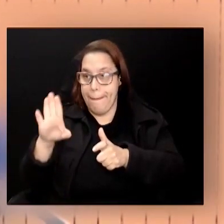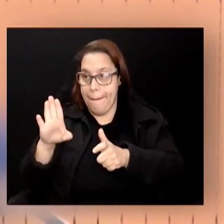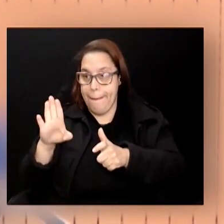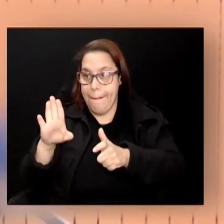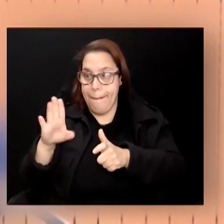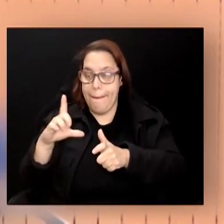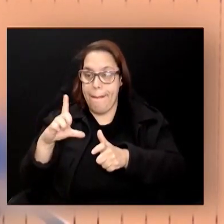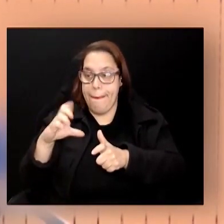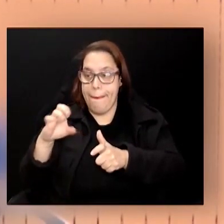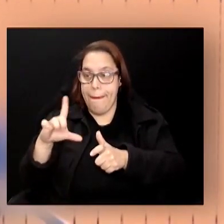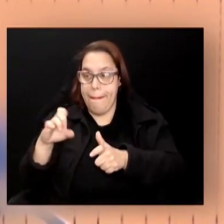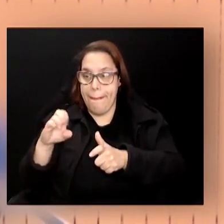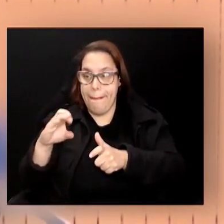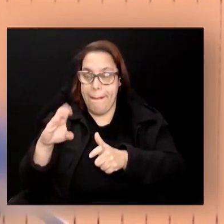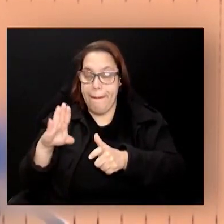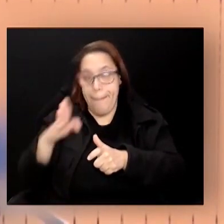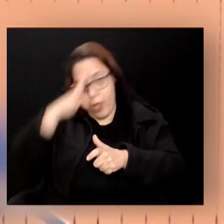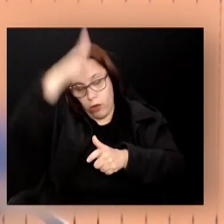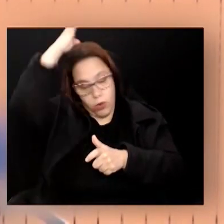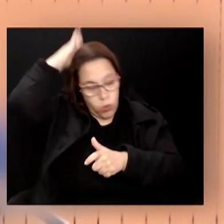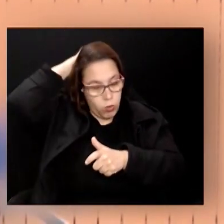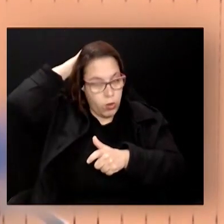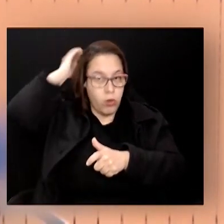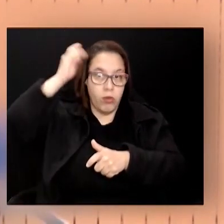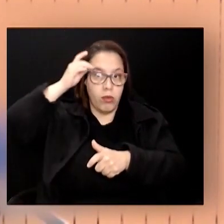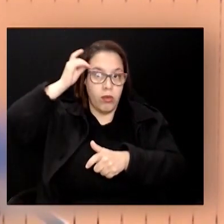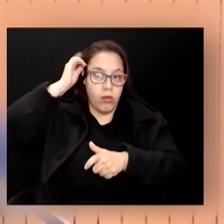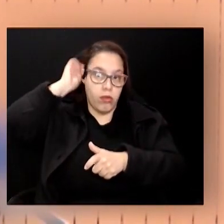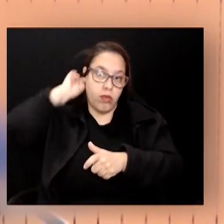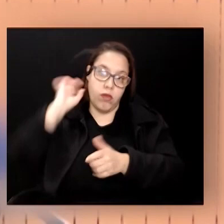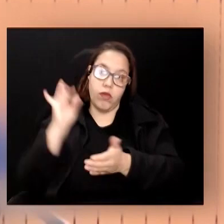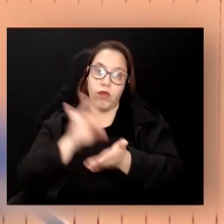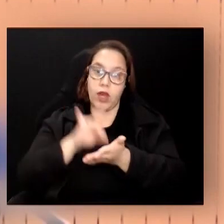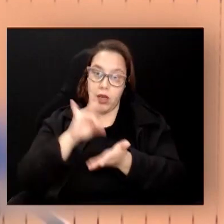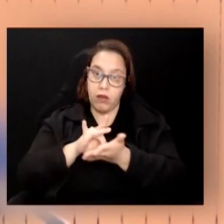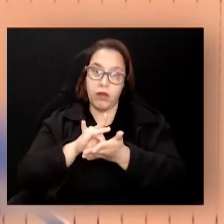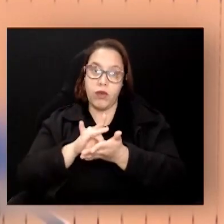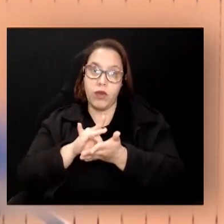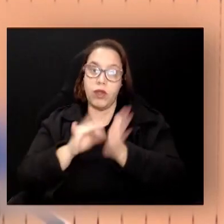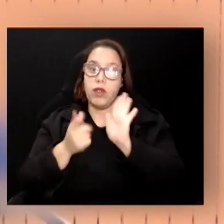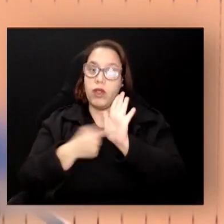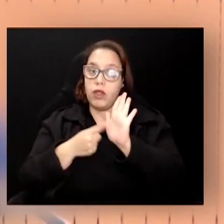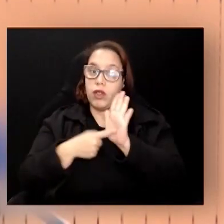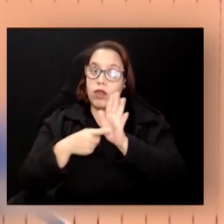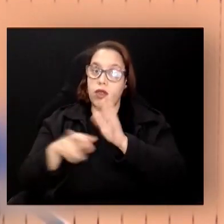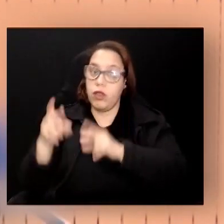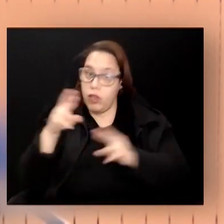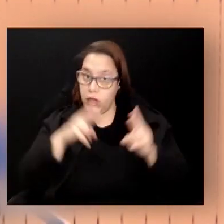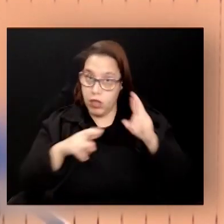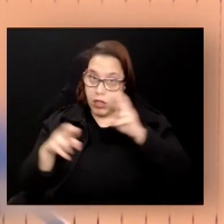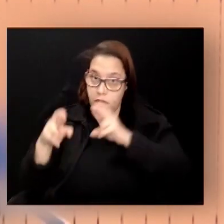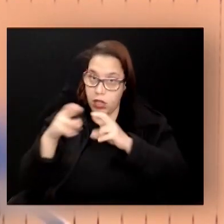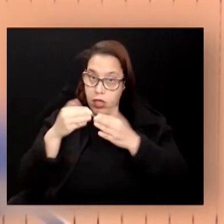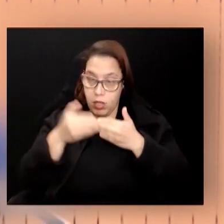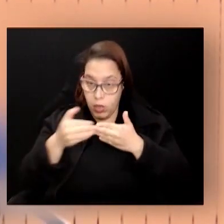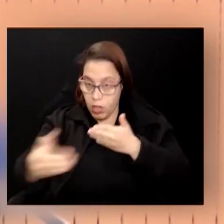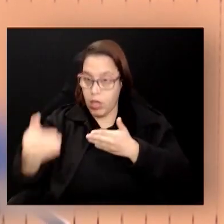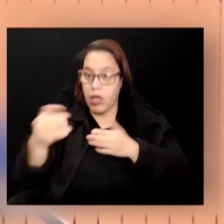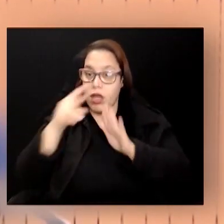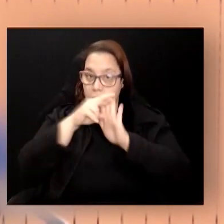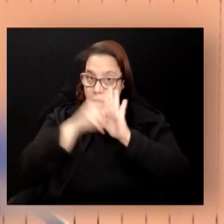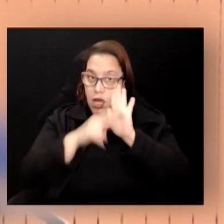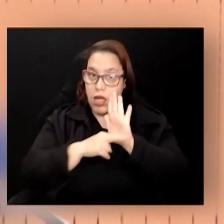do Corpo de Bombeiros válidos. Então, nesses casos, a fiscalização seguirá esta sequência. Primeira